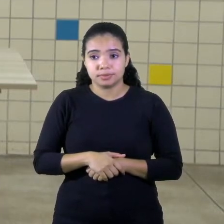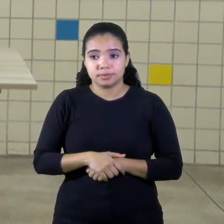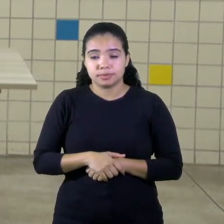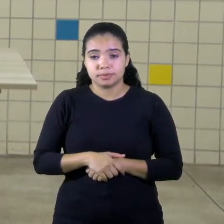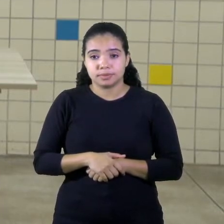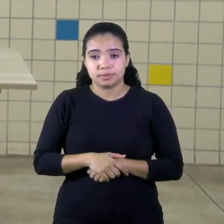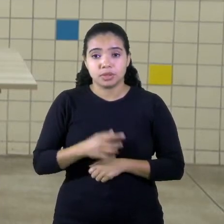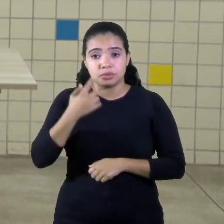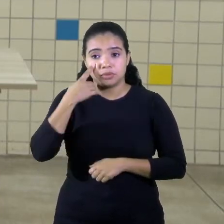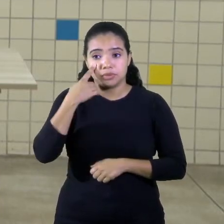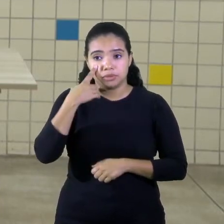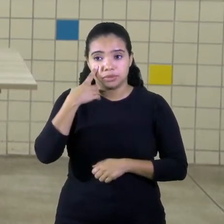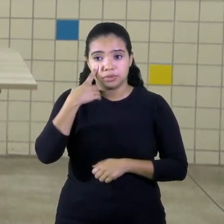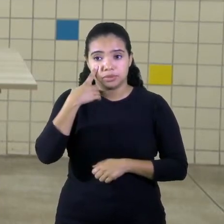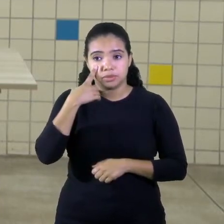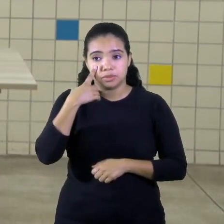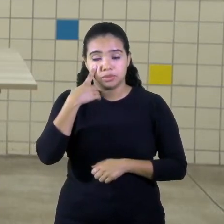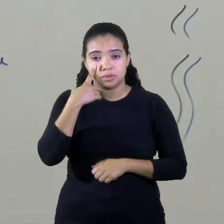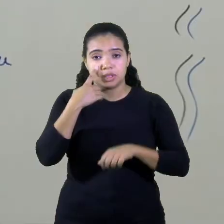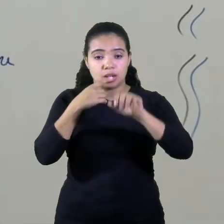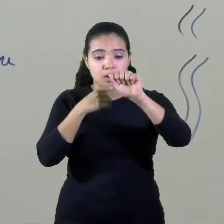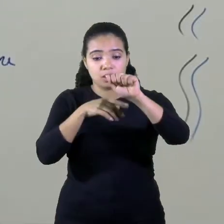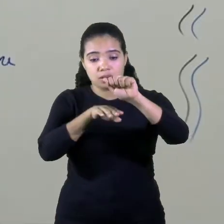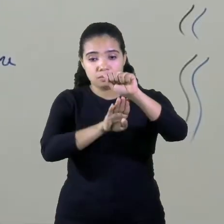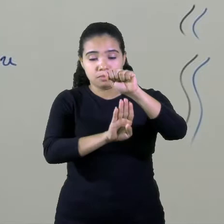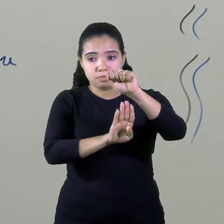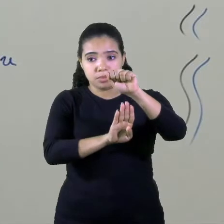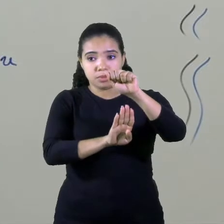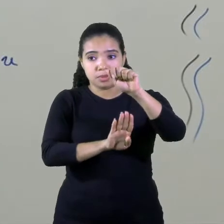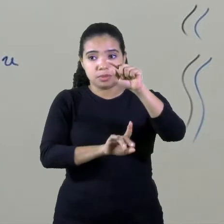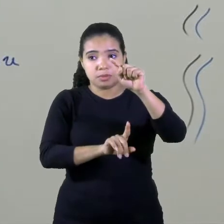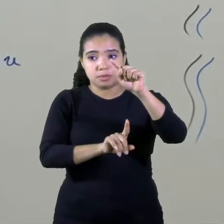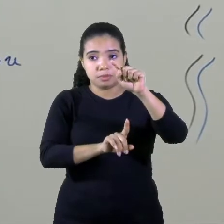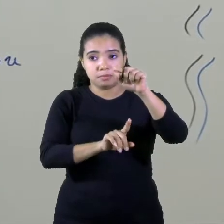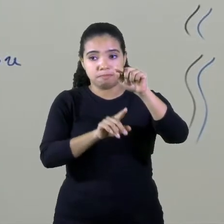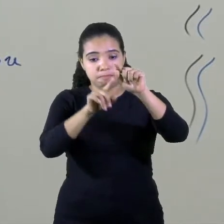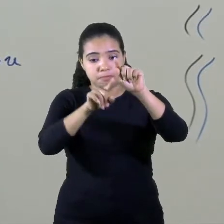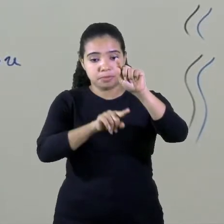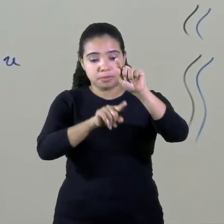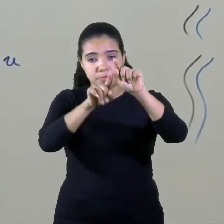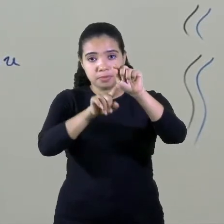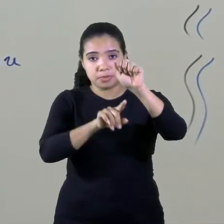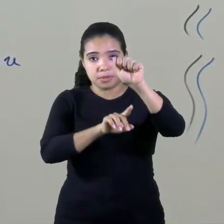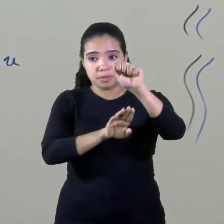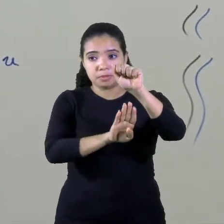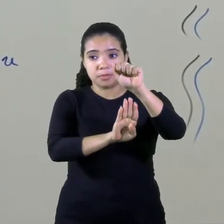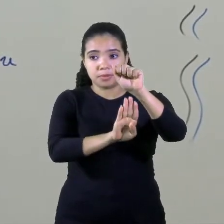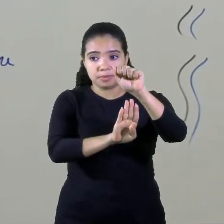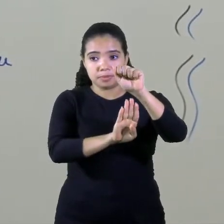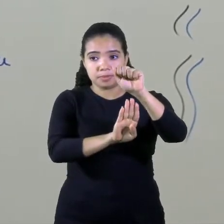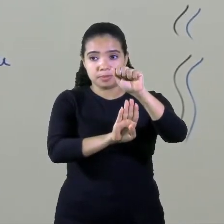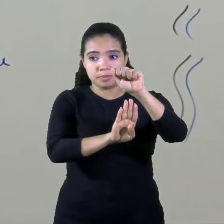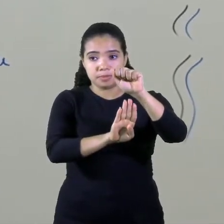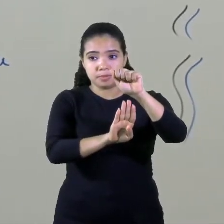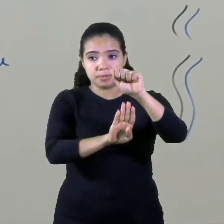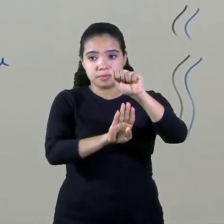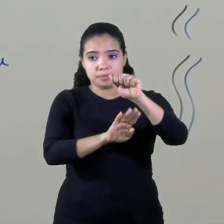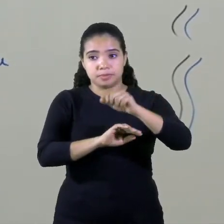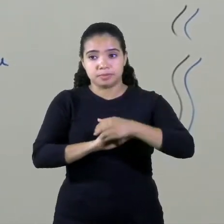Então, se eu pegar esse segmento de reta que vem de A até B, esse pedaço de reta aqui eu posso riscar com vermelho sem